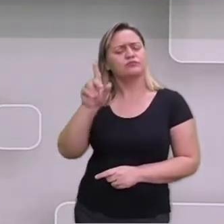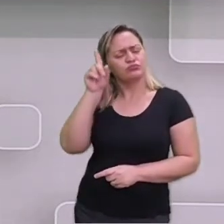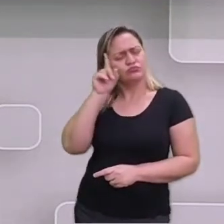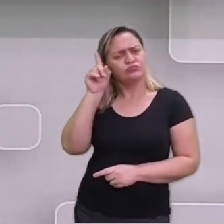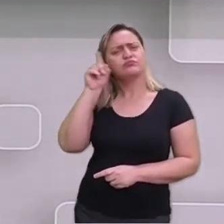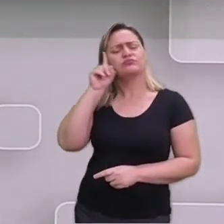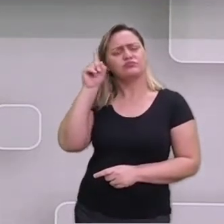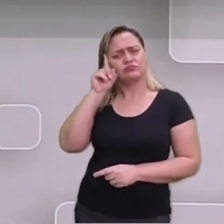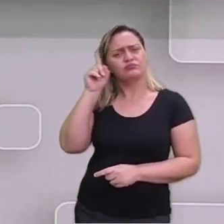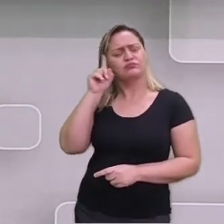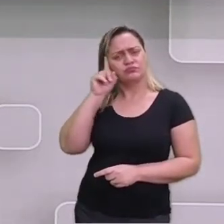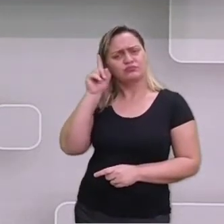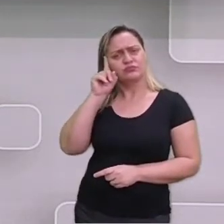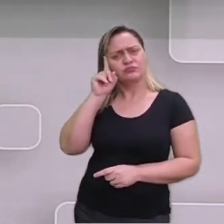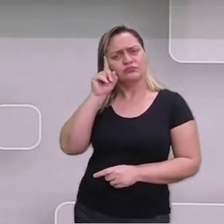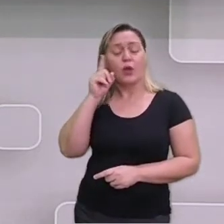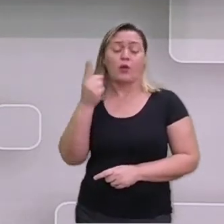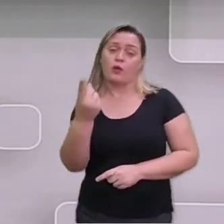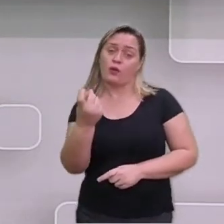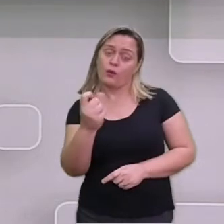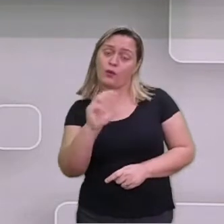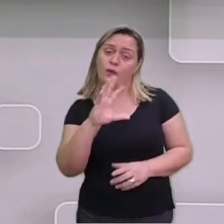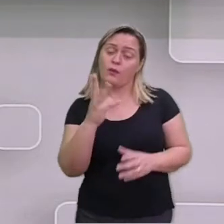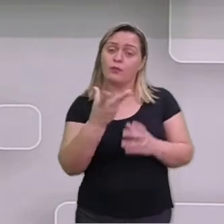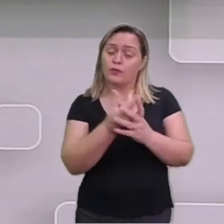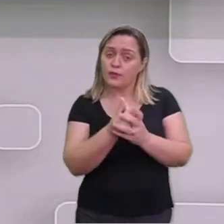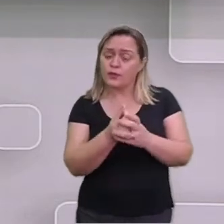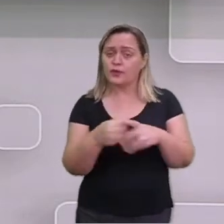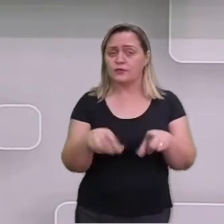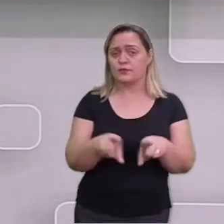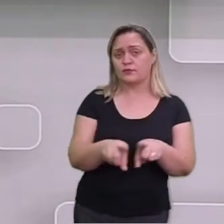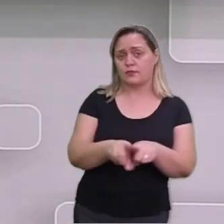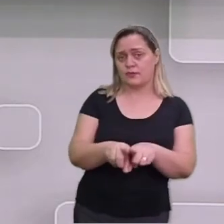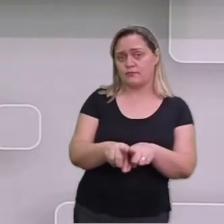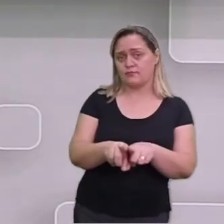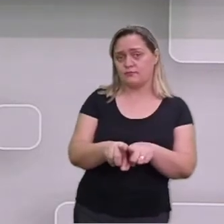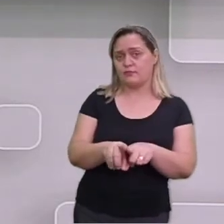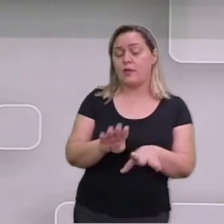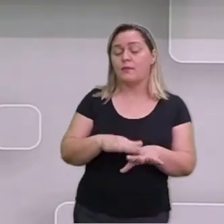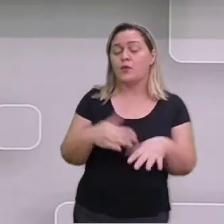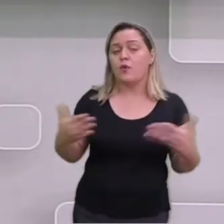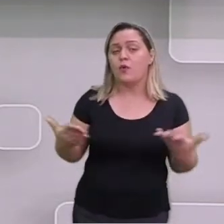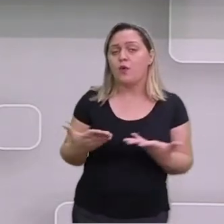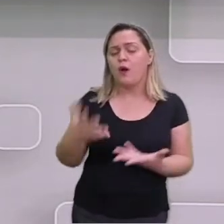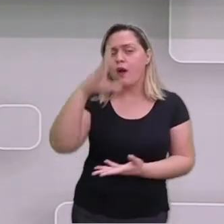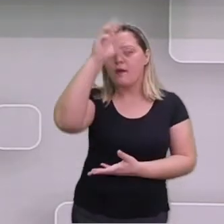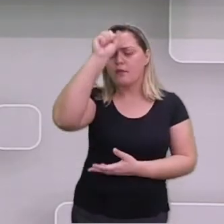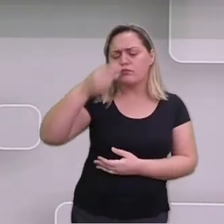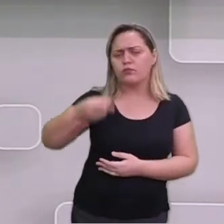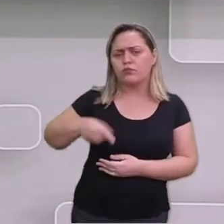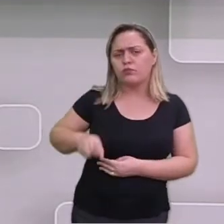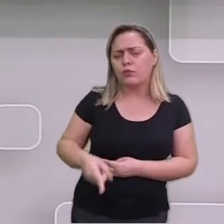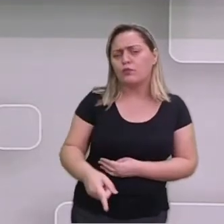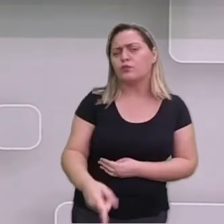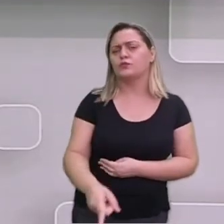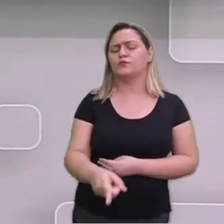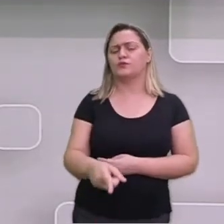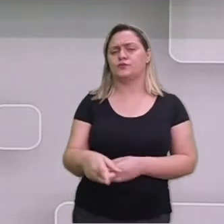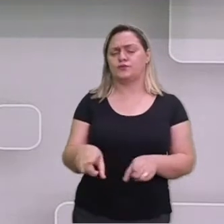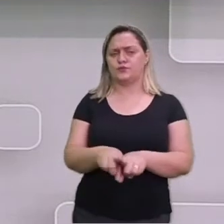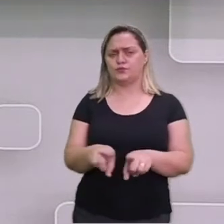gente não fala esses nomes, né? O nome que se dá ao singular, o que é, por quê, e nem o